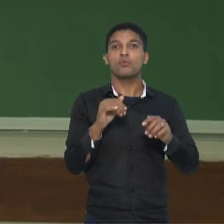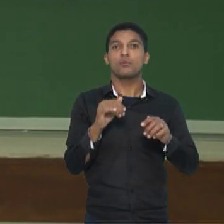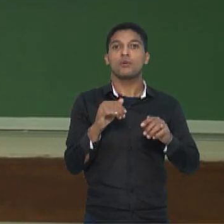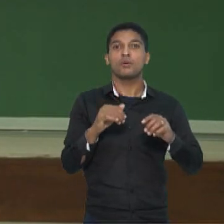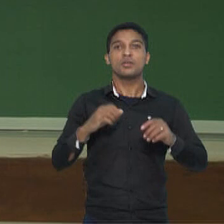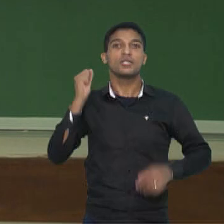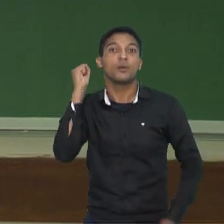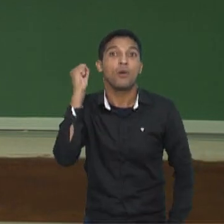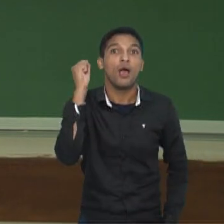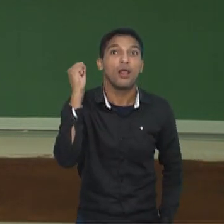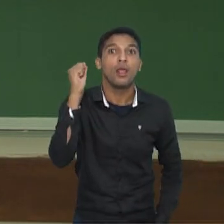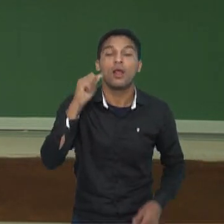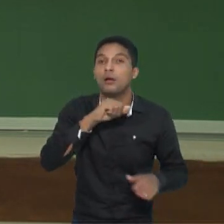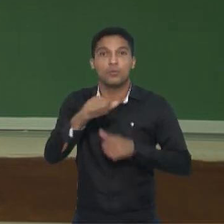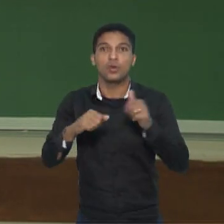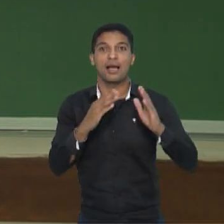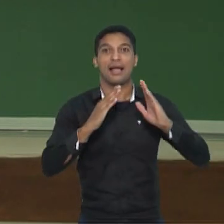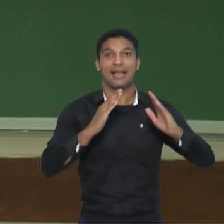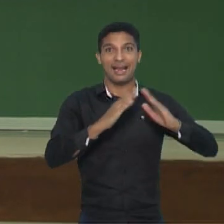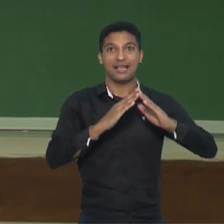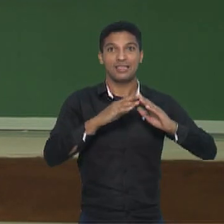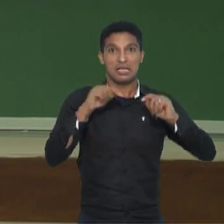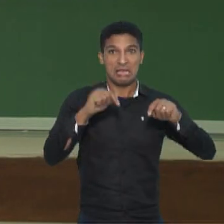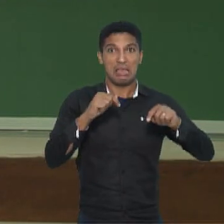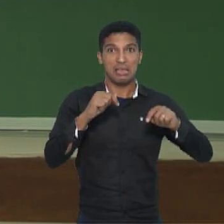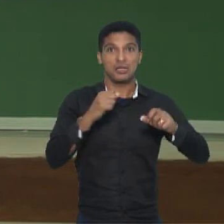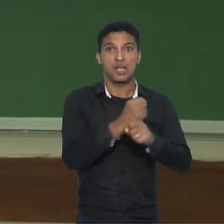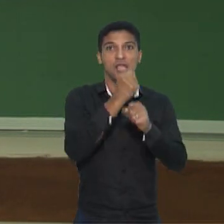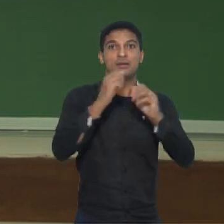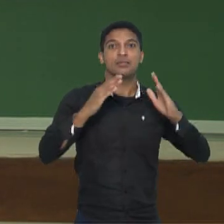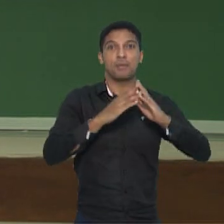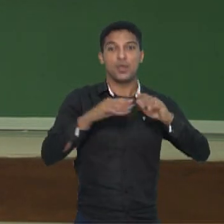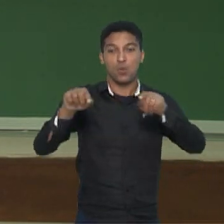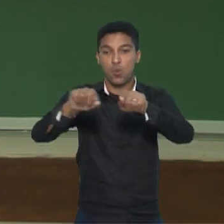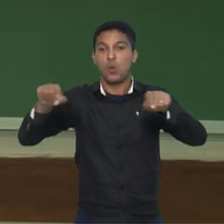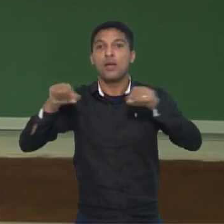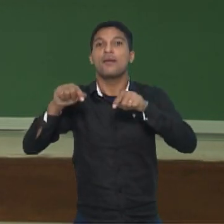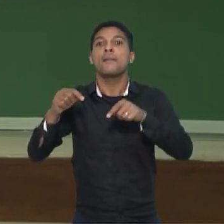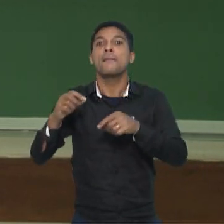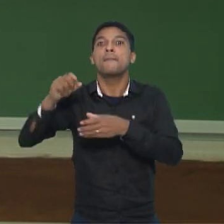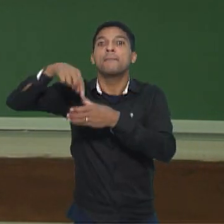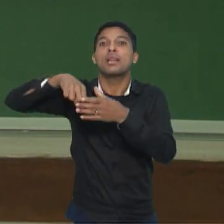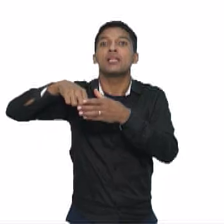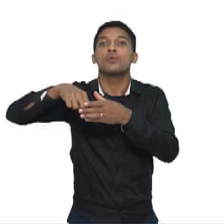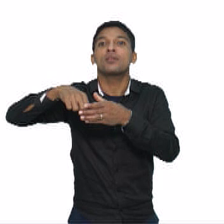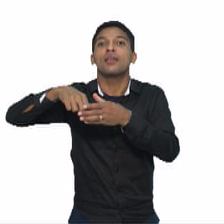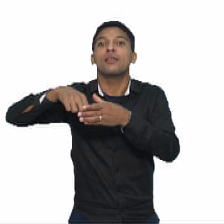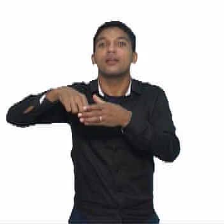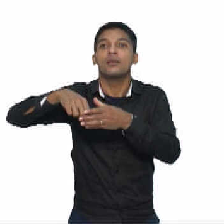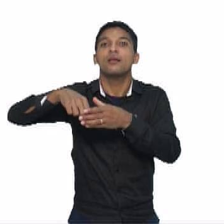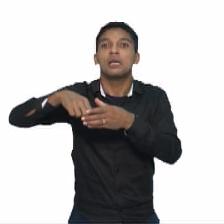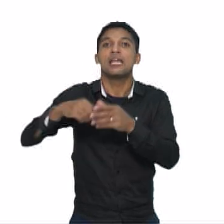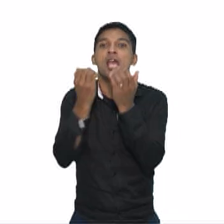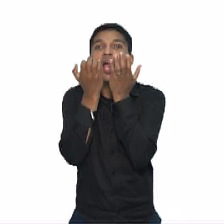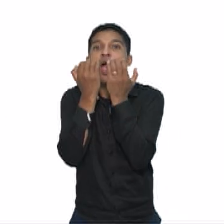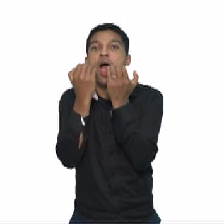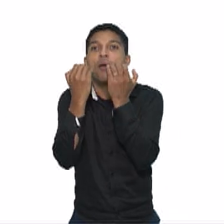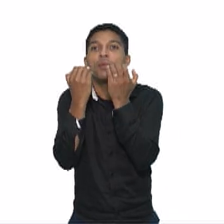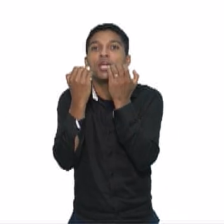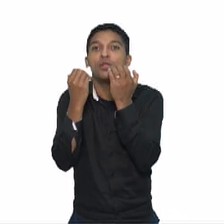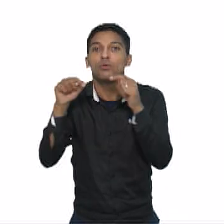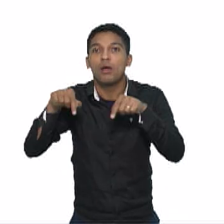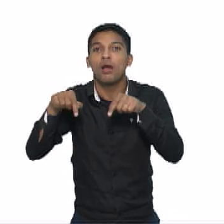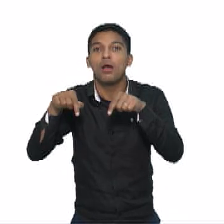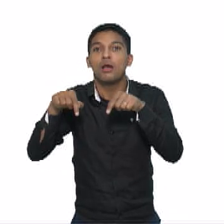fez a batata, o trigo e assim por diante. Combinado? No material, então, publicado pela Embrapa, o mundo